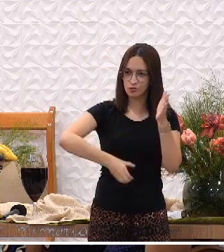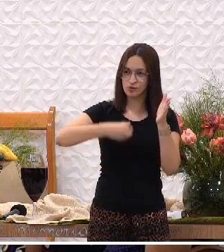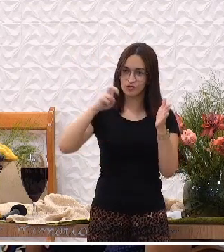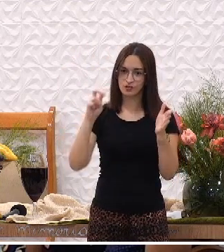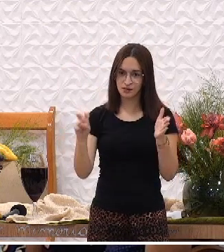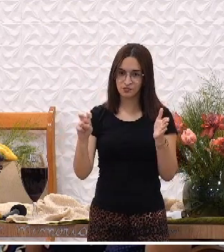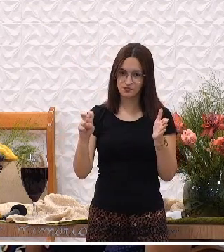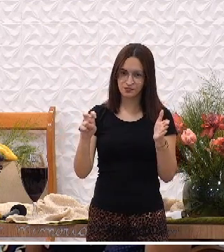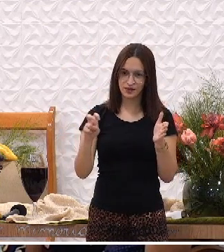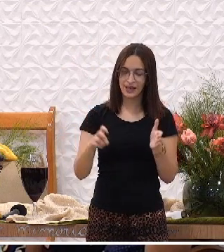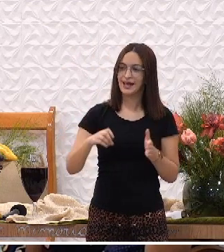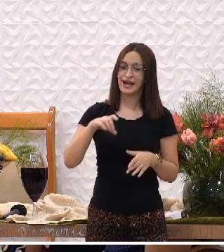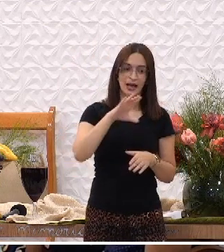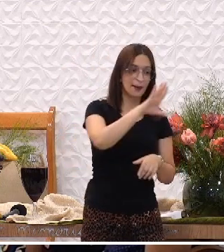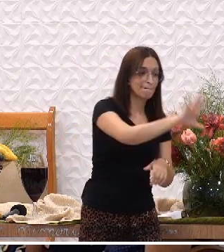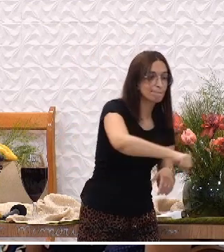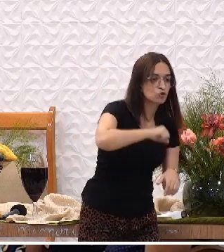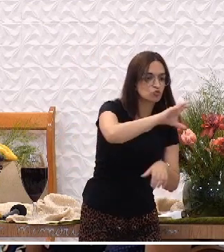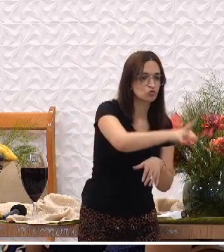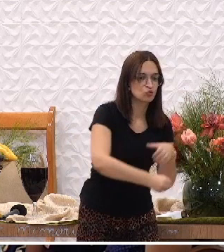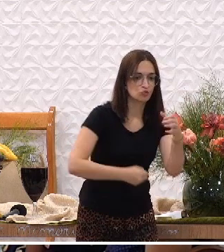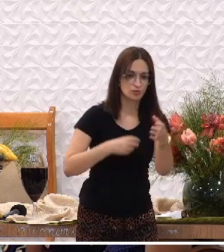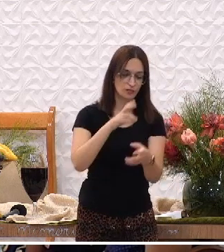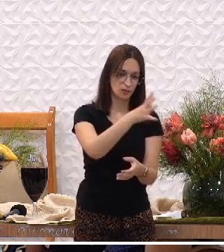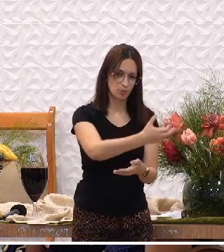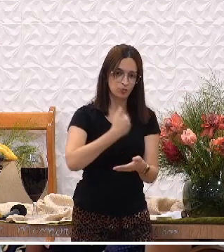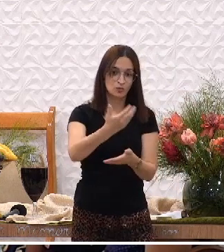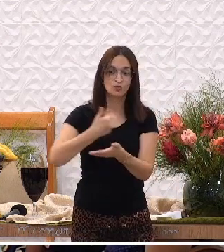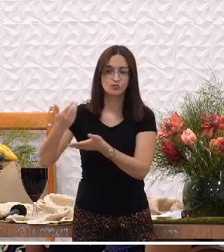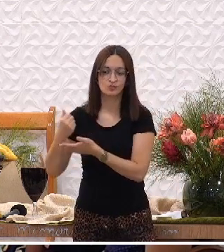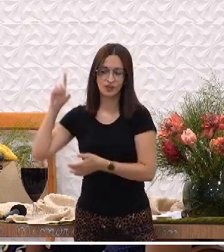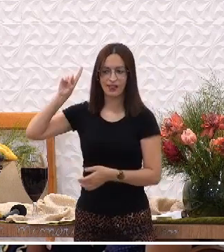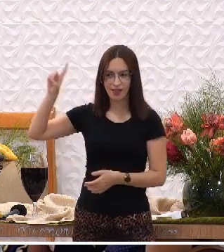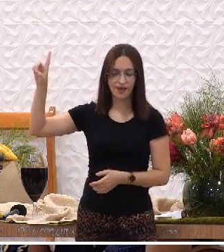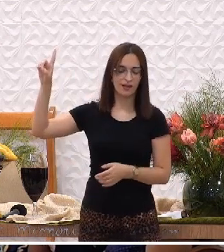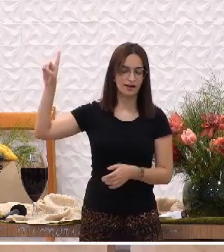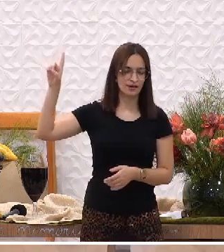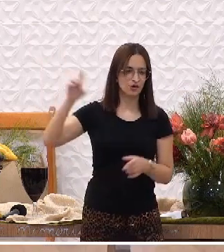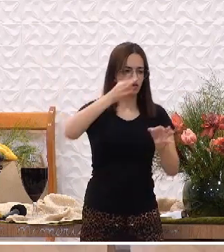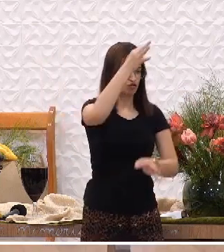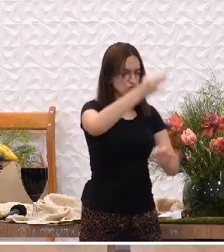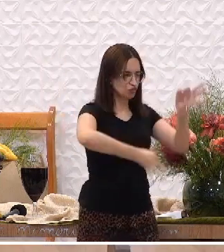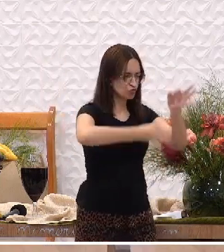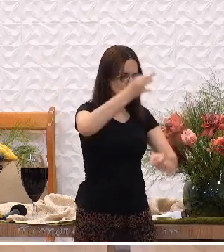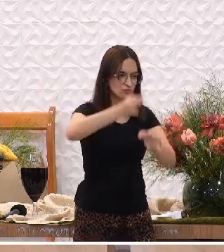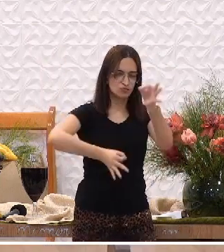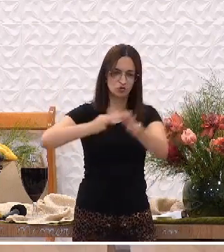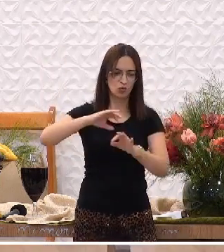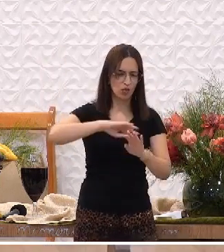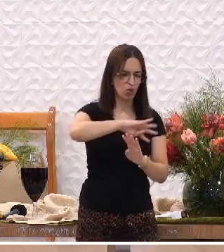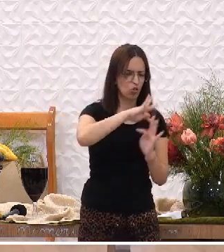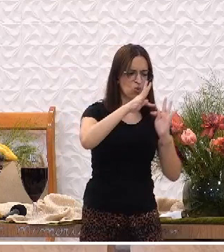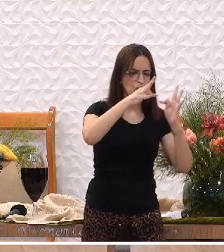também justificou. E aos que justificou, a esses também glorificou. Então, a gente também crê que,